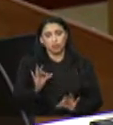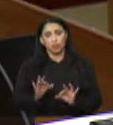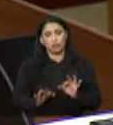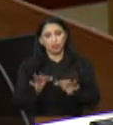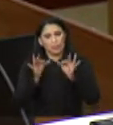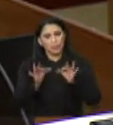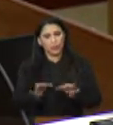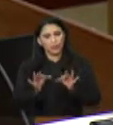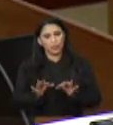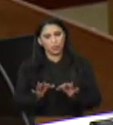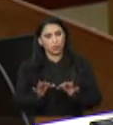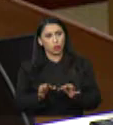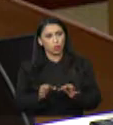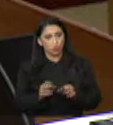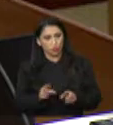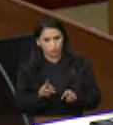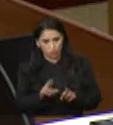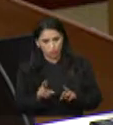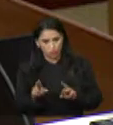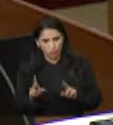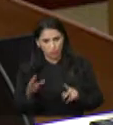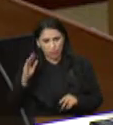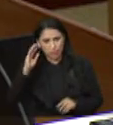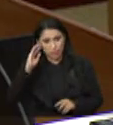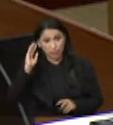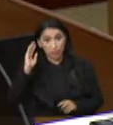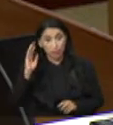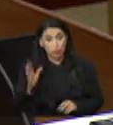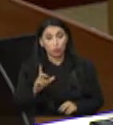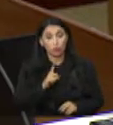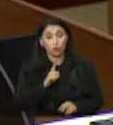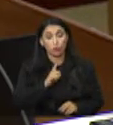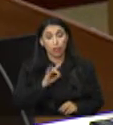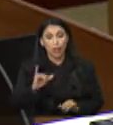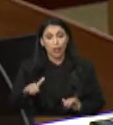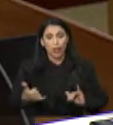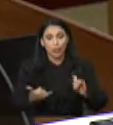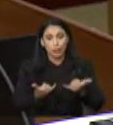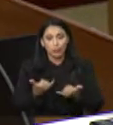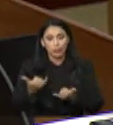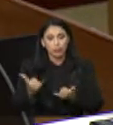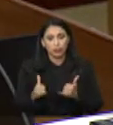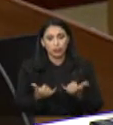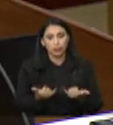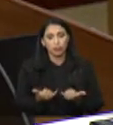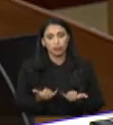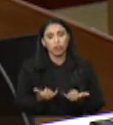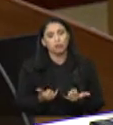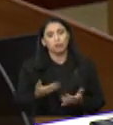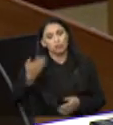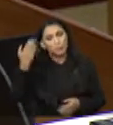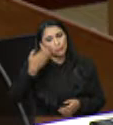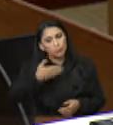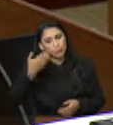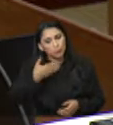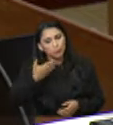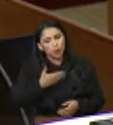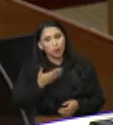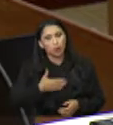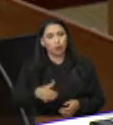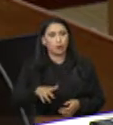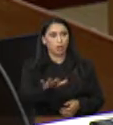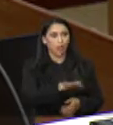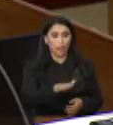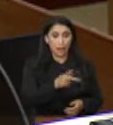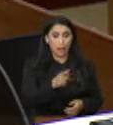Ministro Alexandre de Moraes principalmente pela possibilidade de aproveitamento da prova reproduzida inclusive na